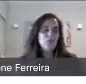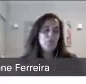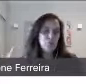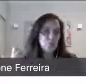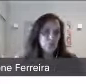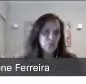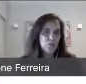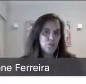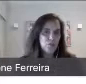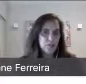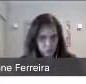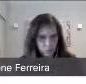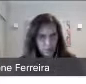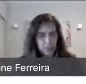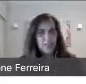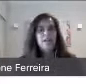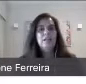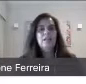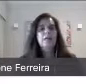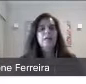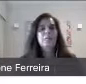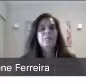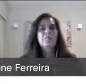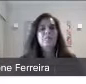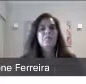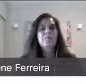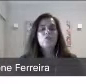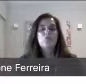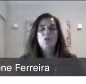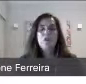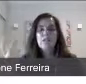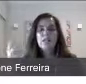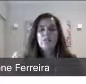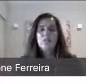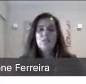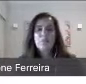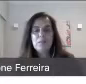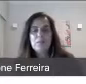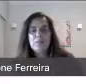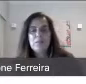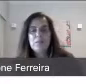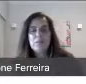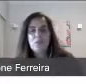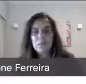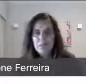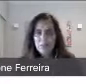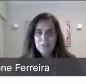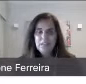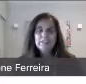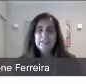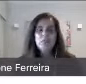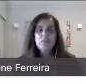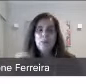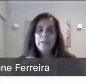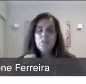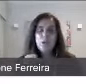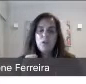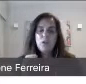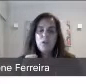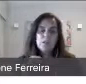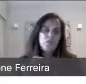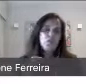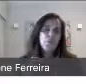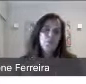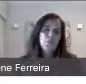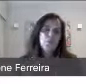sobre estudos nos Estados Unidos. Nós somos um órgão ligado ao Departamento do Estado americano. Temos mais de